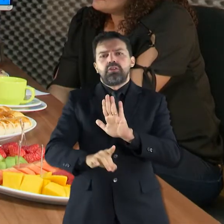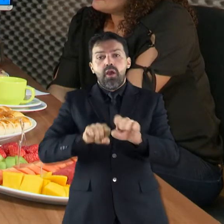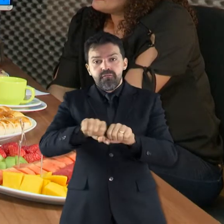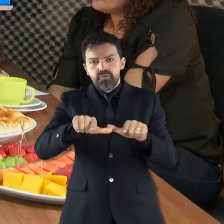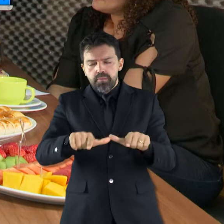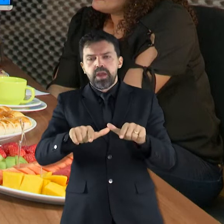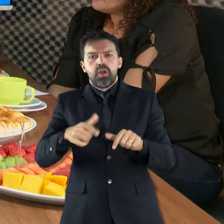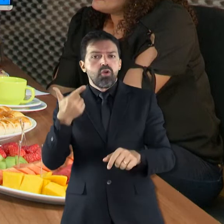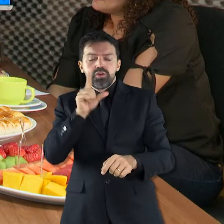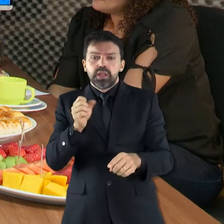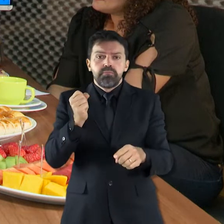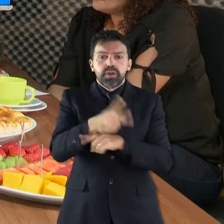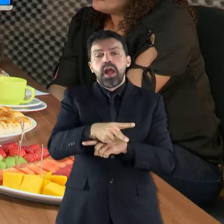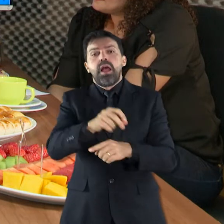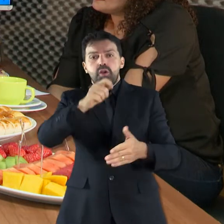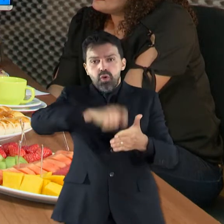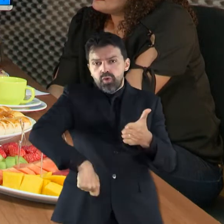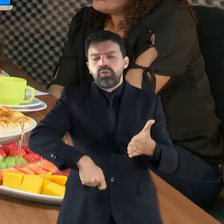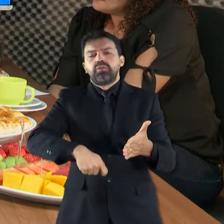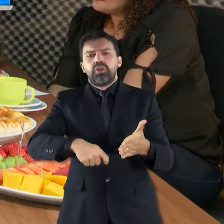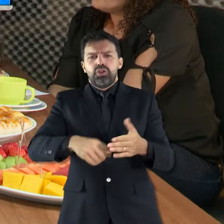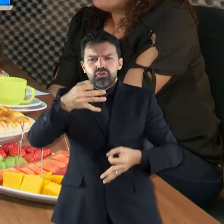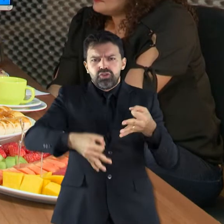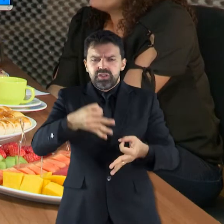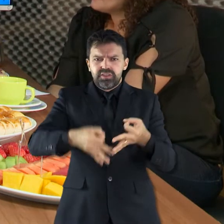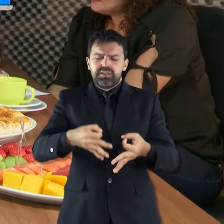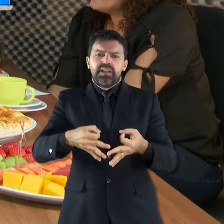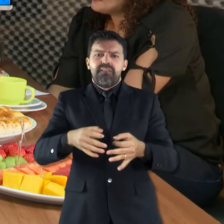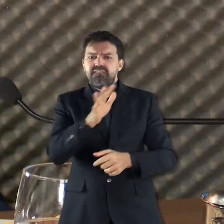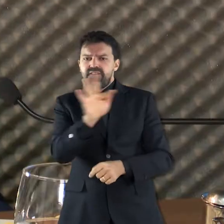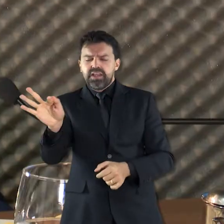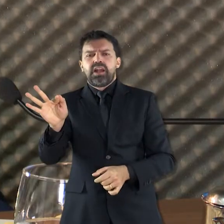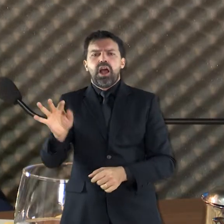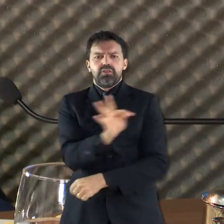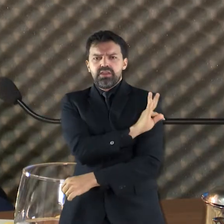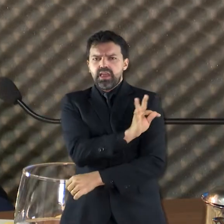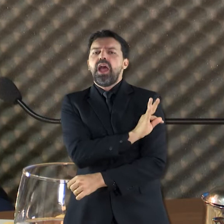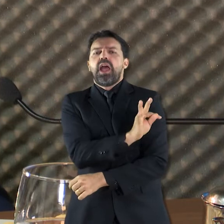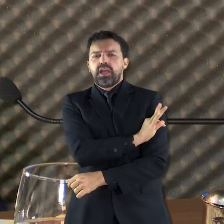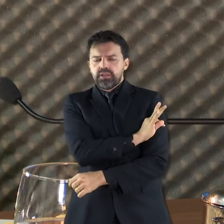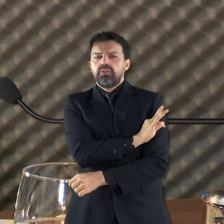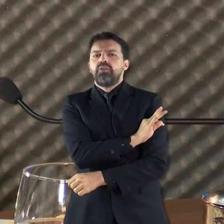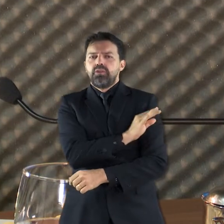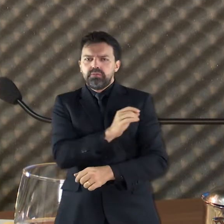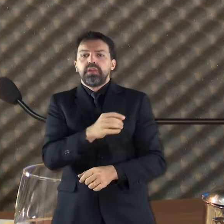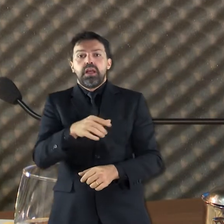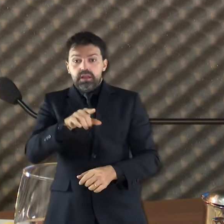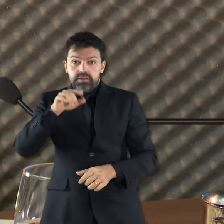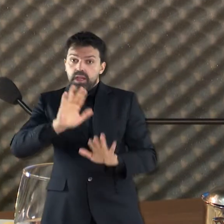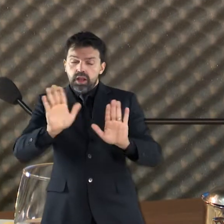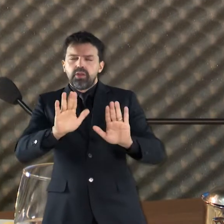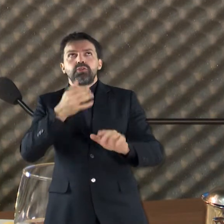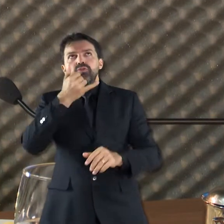num concurso para Justiça Federal, acho que era técnico judiciário TRF1, isso faz tempo. Já começou a entrar na judiciário faculdade, aí, né? Na